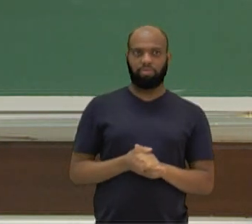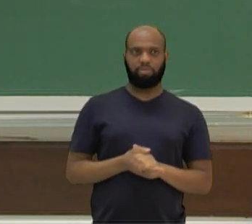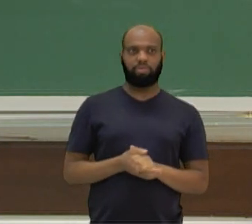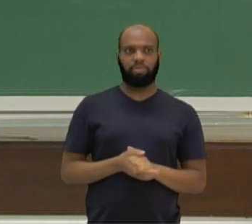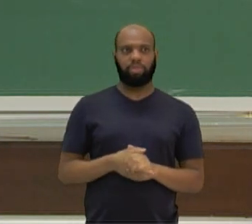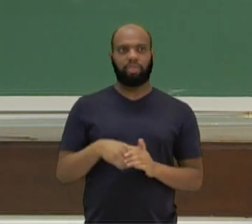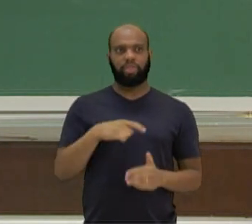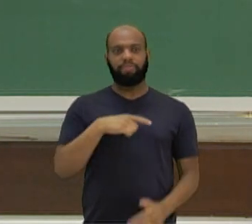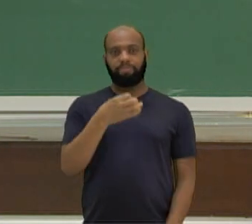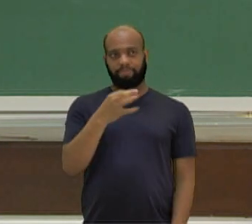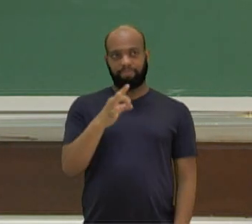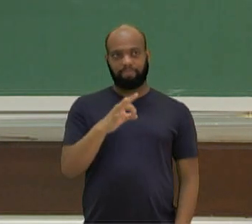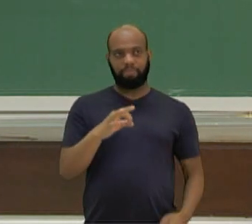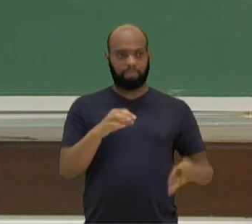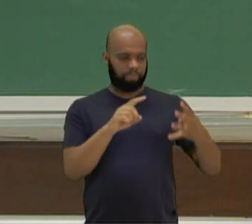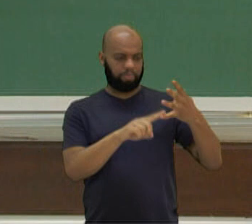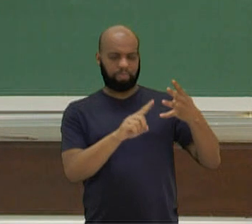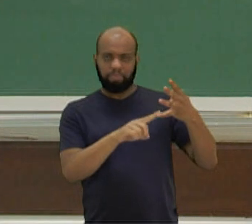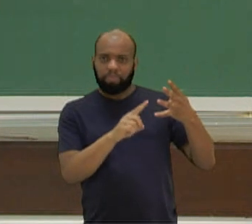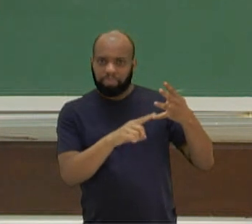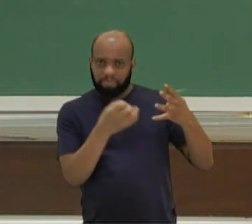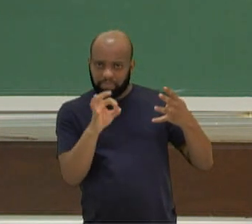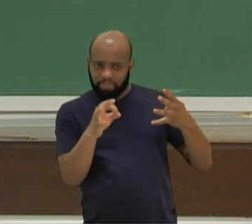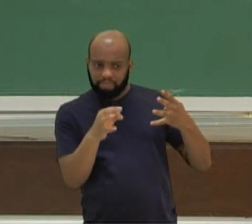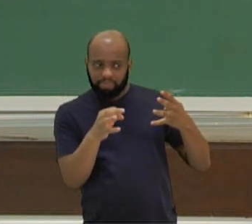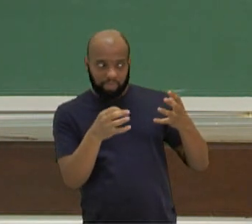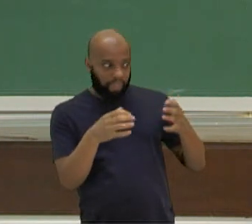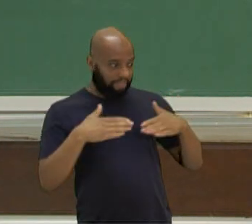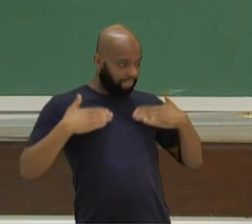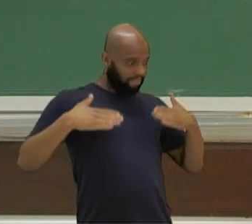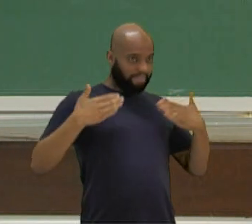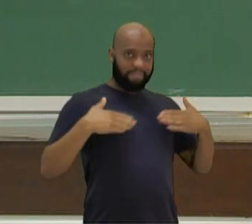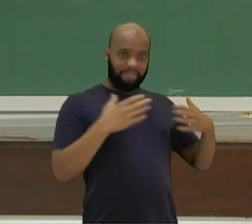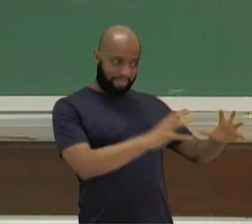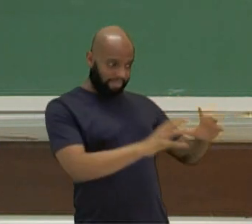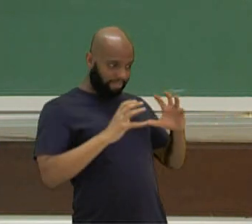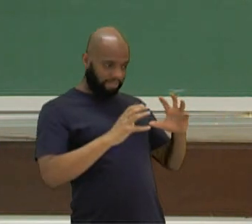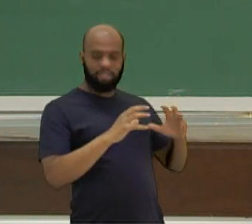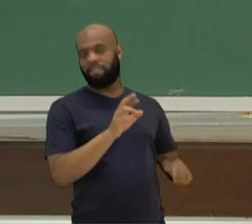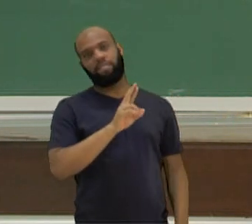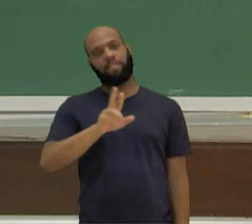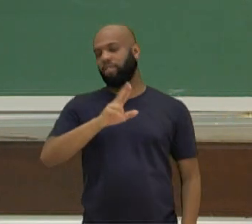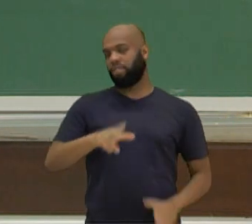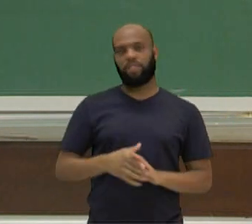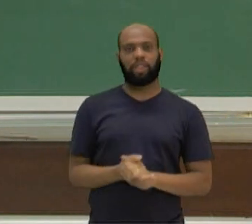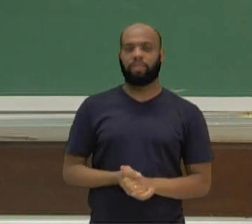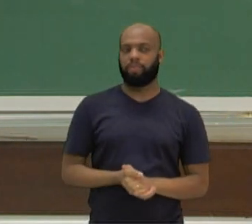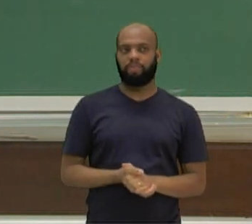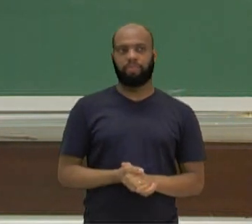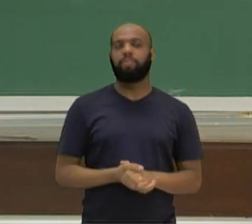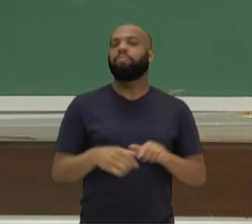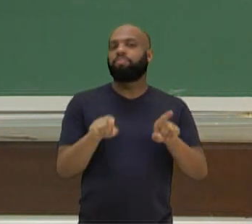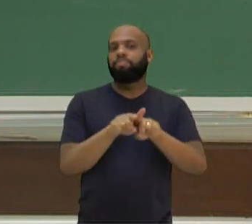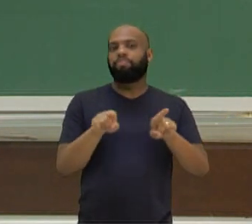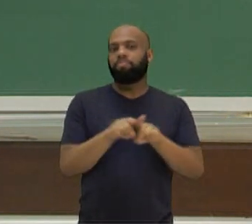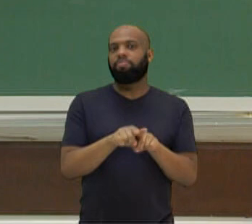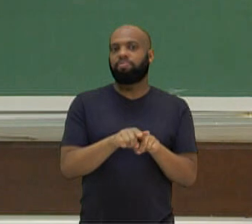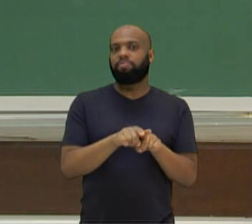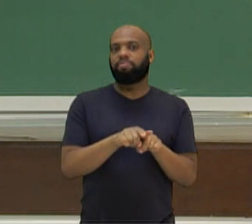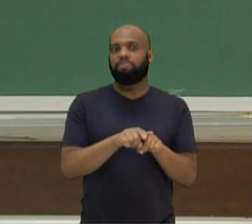está correto, sentiu-se entusiasmado com a bola? Não sentiu-se entusiasmado com a bola, não é mesmo? Ele também não